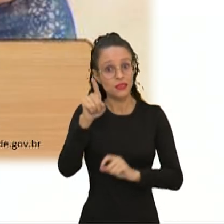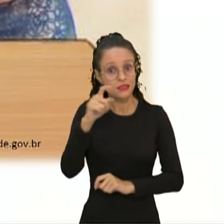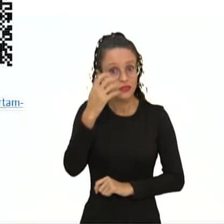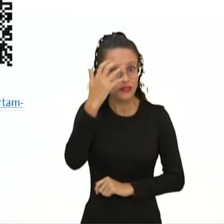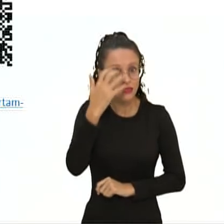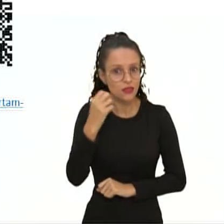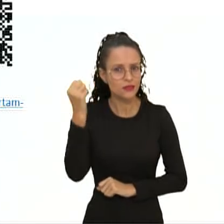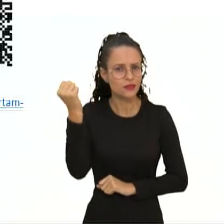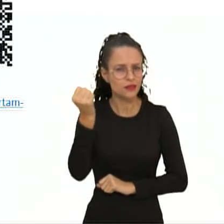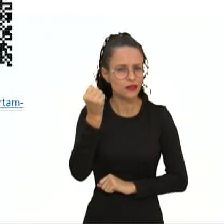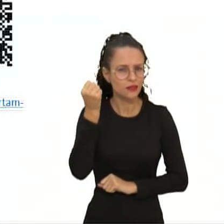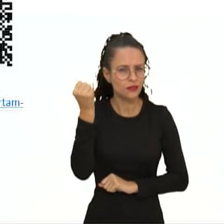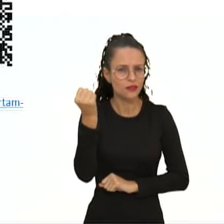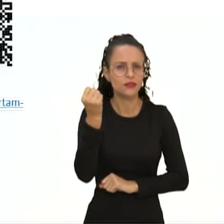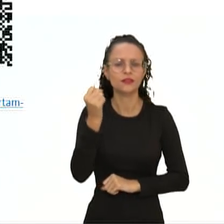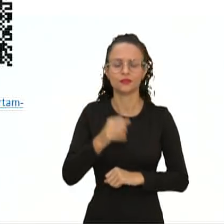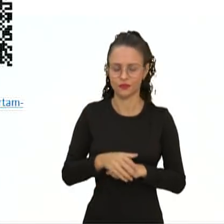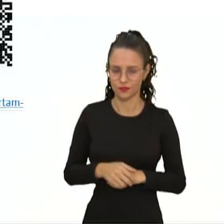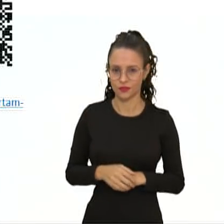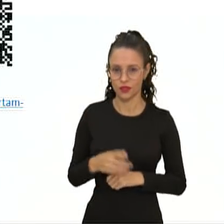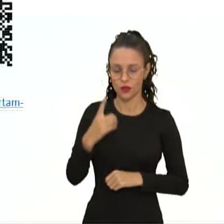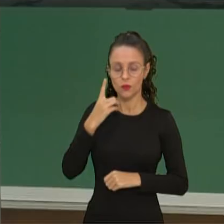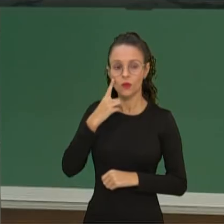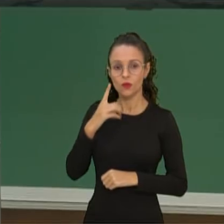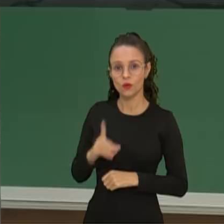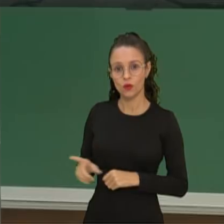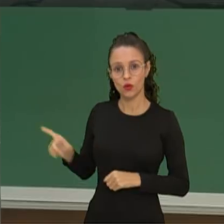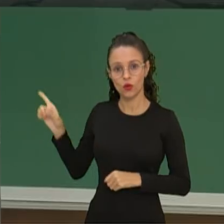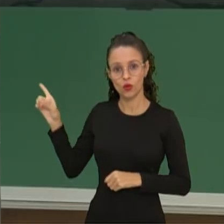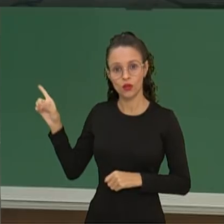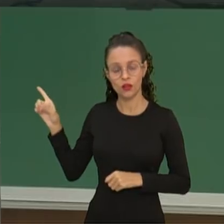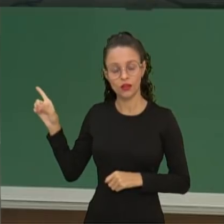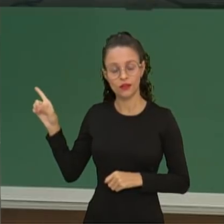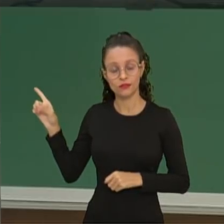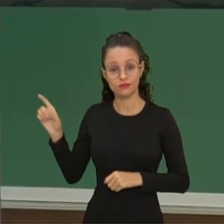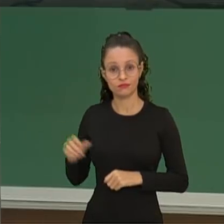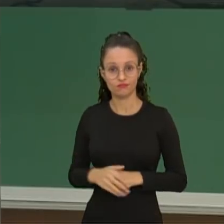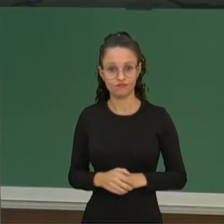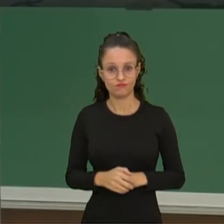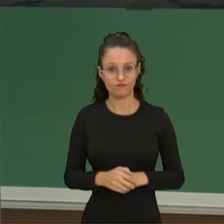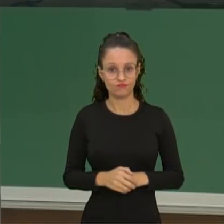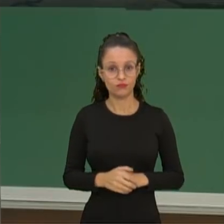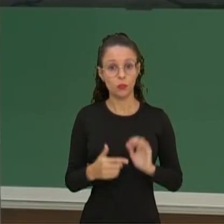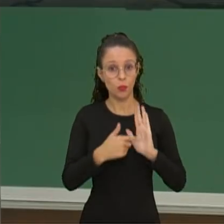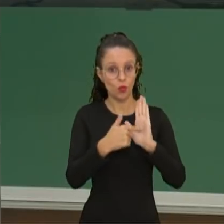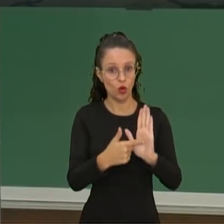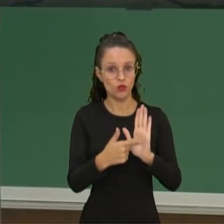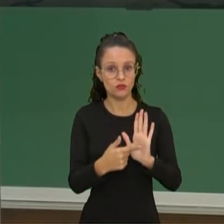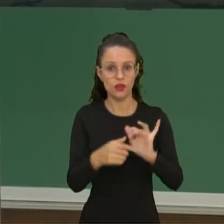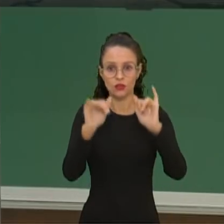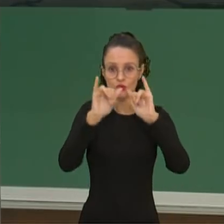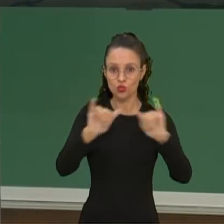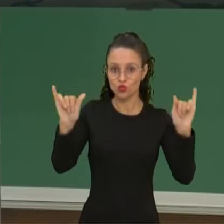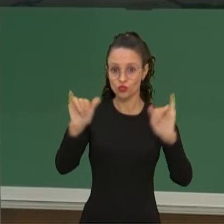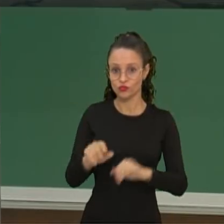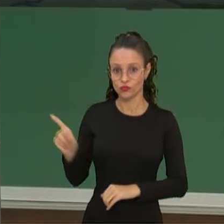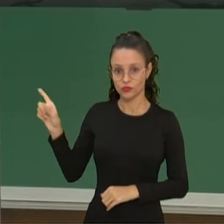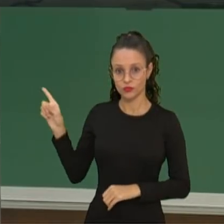tão séria que olha só algumas notícias recentes. Eu trouxe uma aqui para vocês darem uma